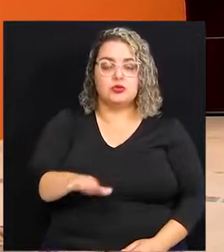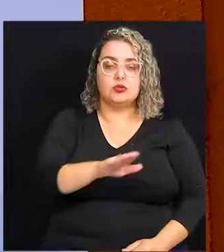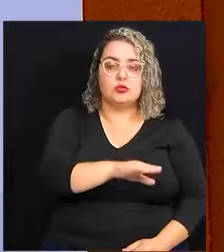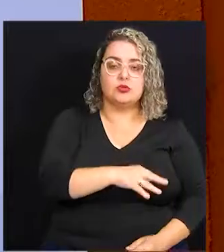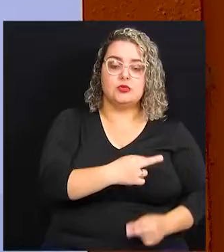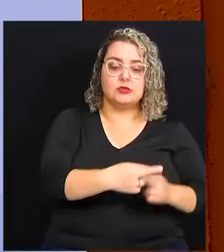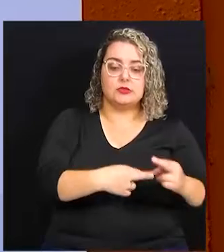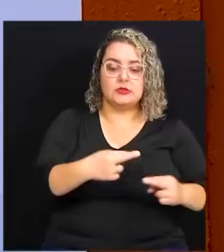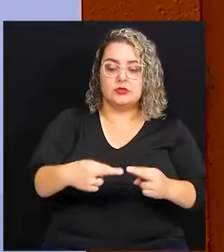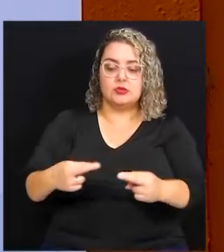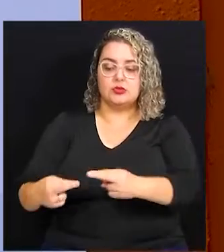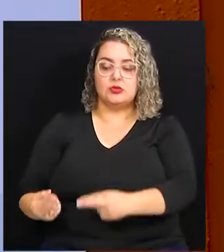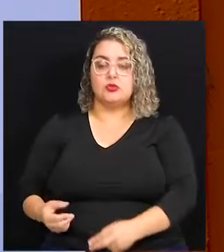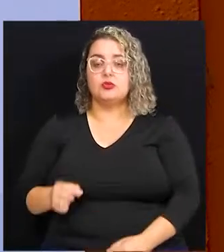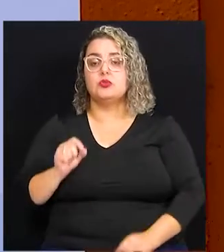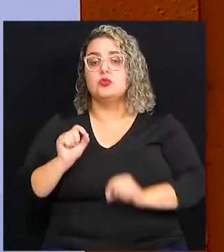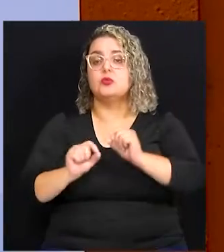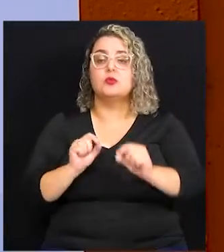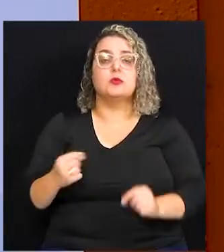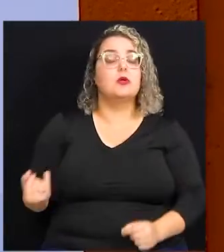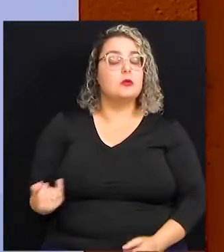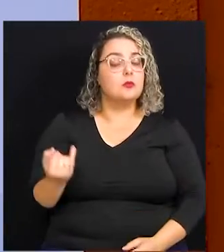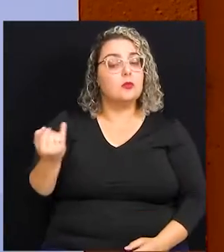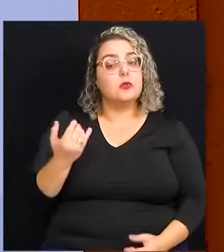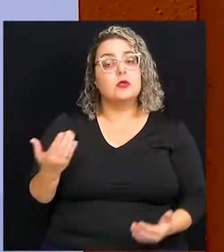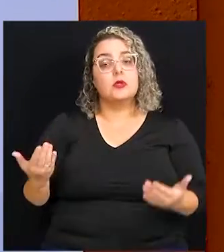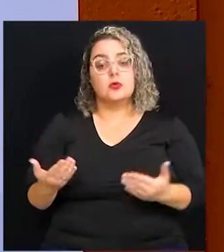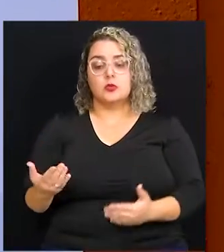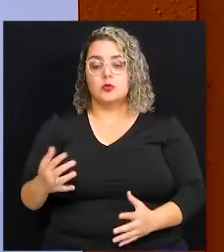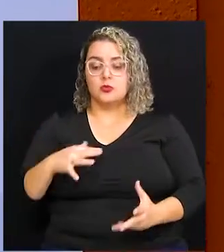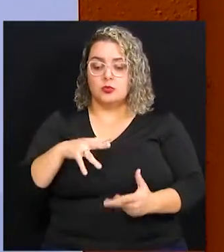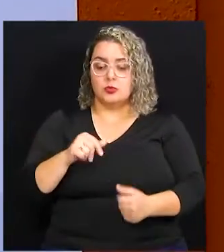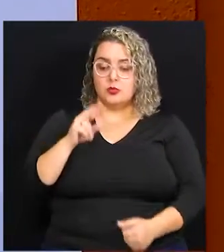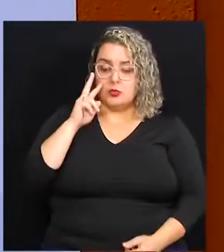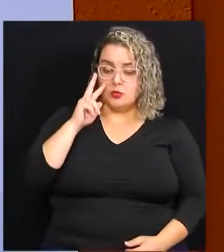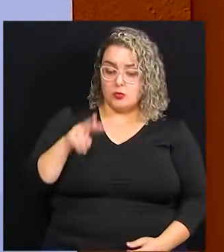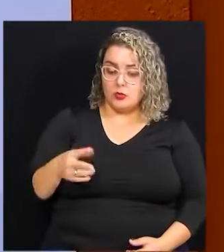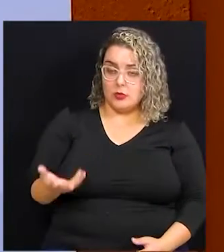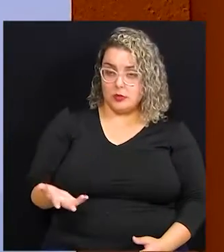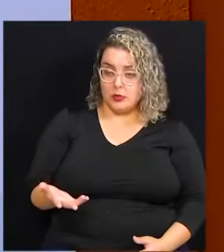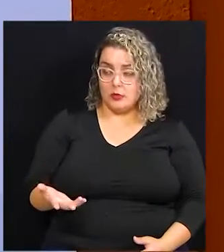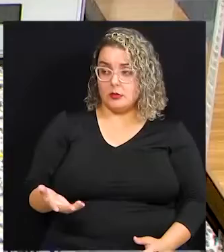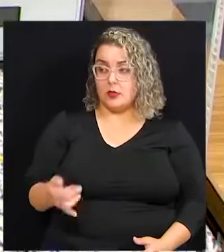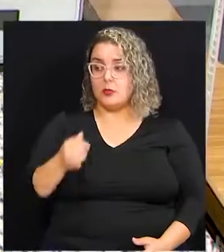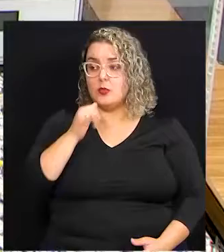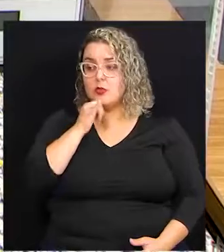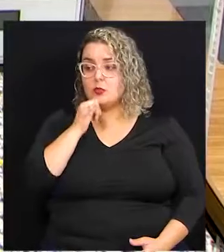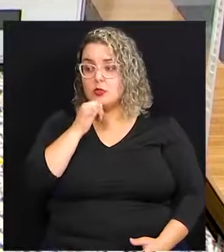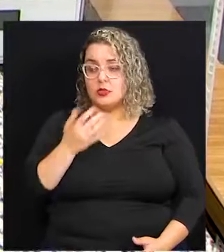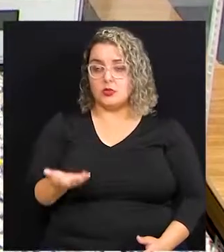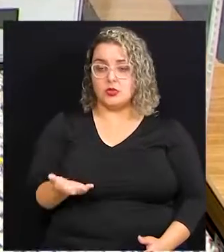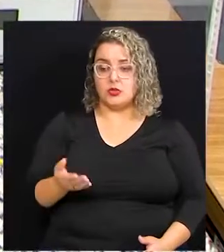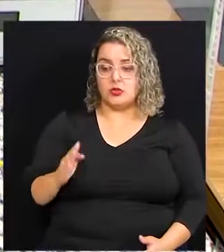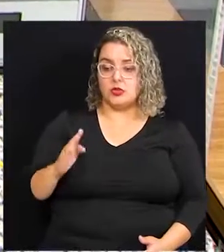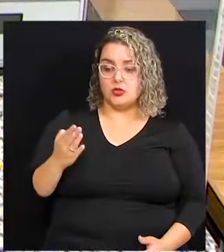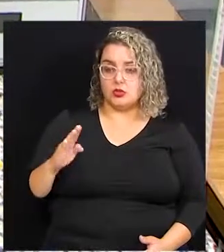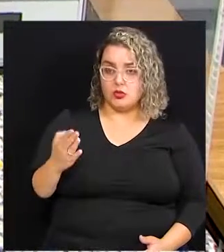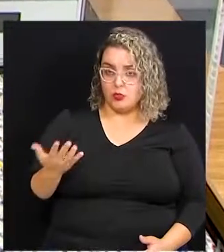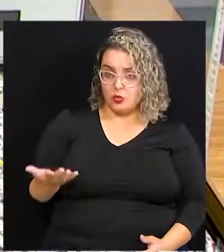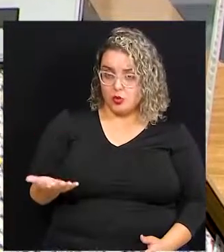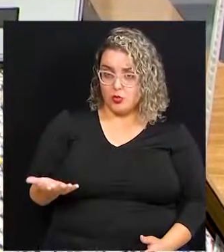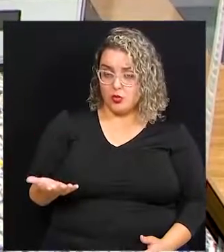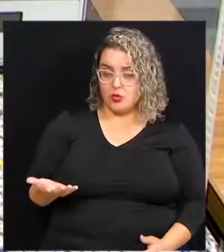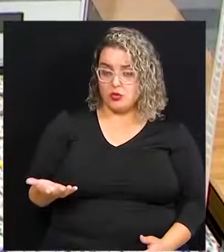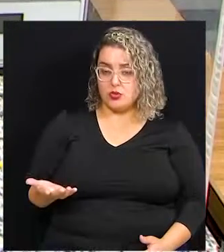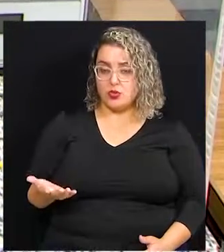estão relacionadas e o que é importante hoje no mundo eles olharem, né? Então, por exemplo, a parte de biologia,